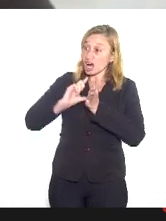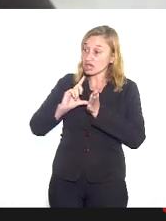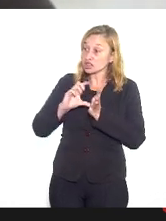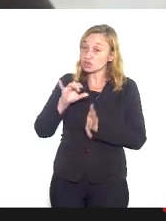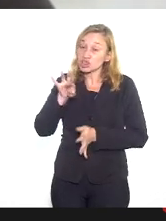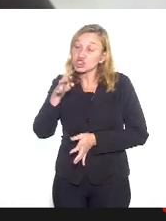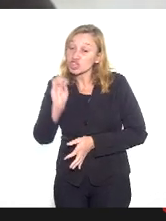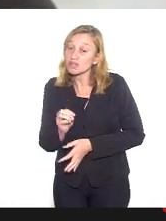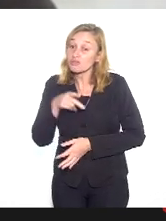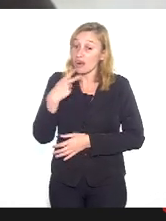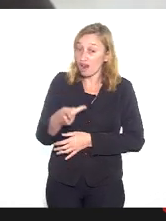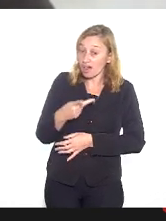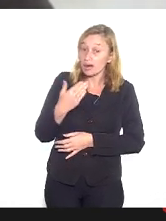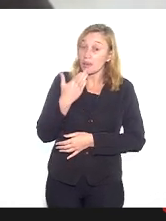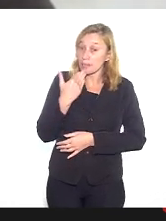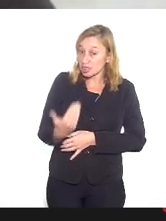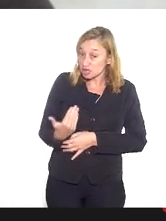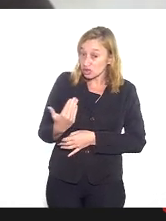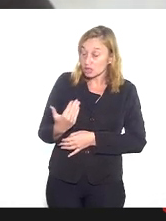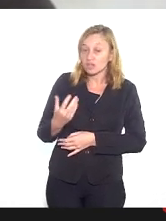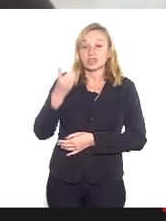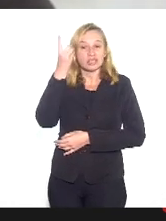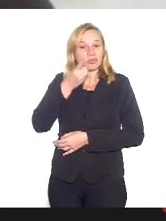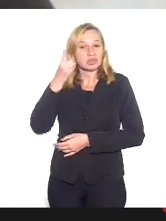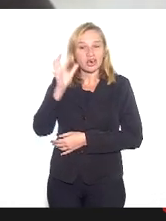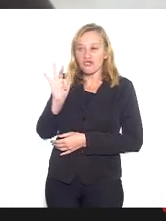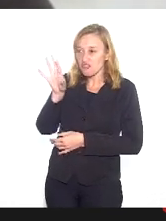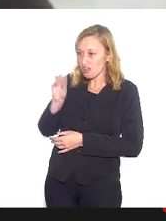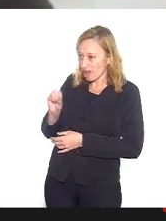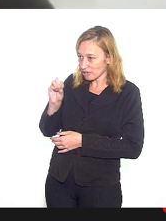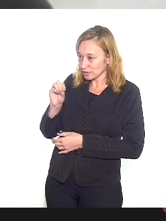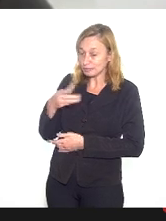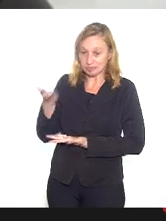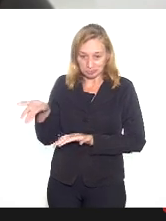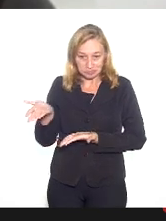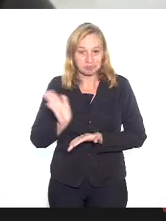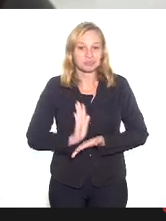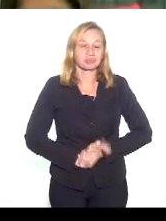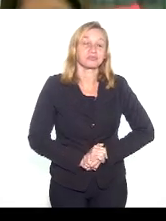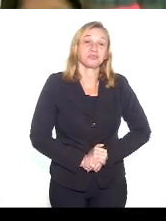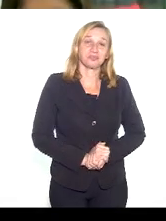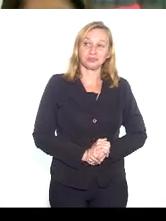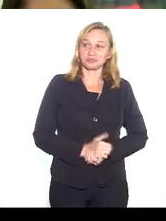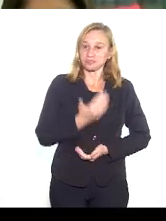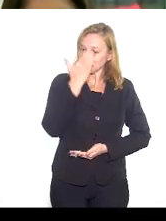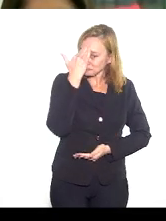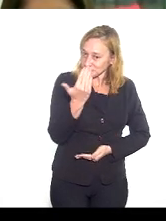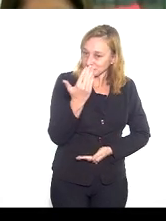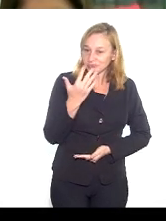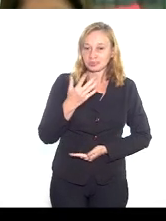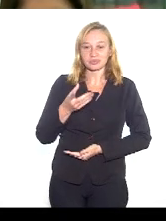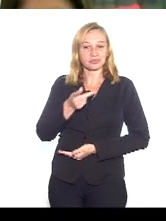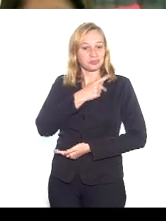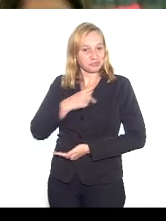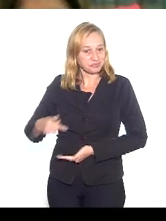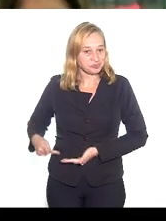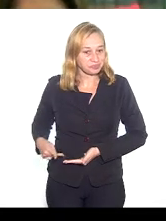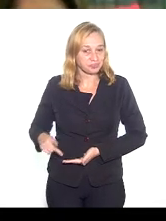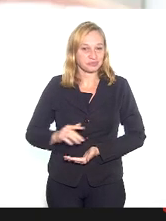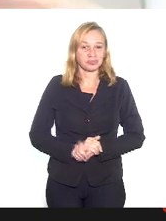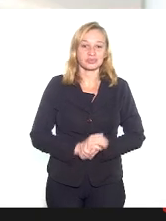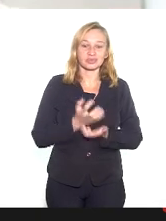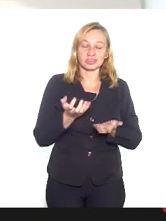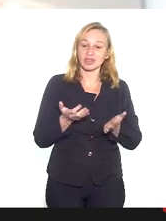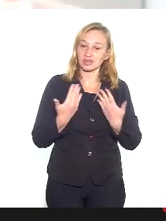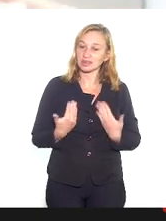e do Evandro falarem, passar a palavra ao deputado Flávio Serafini. Obrigado, presidente. Quero